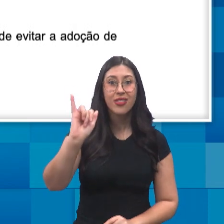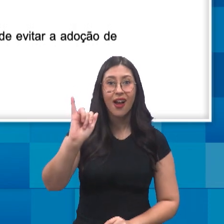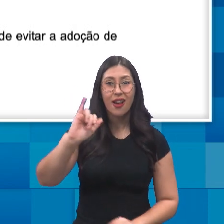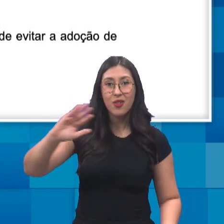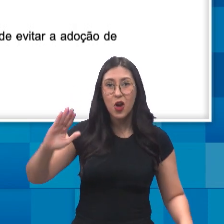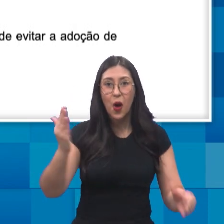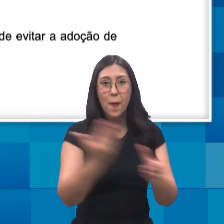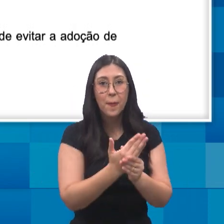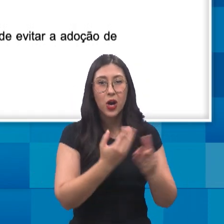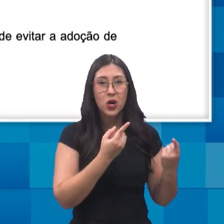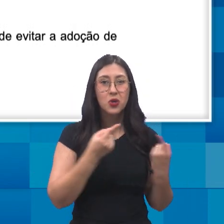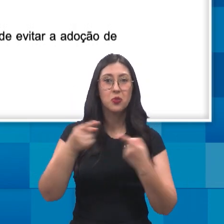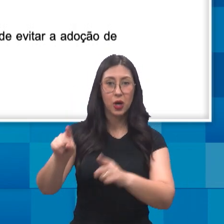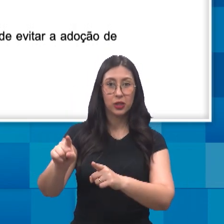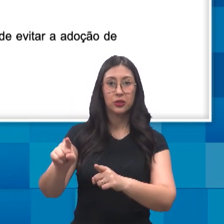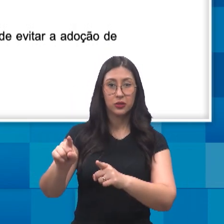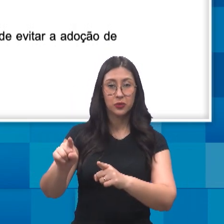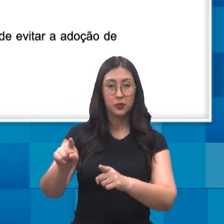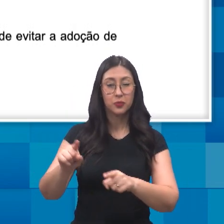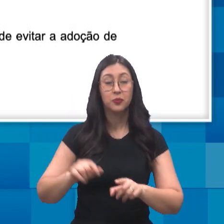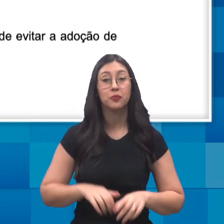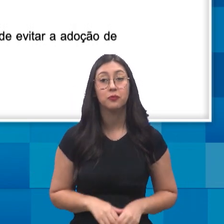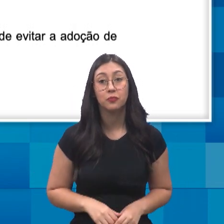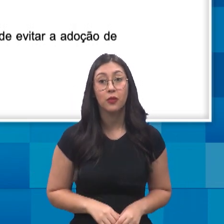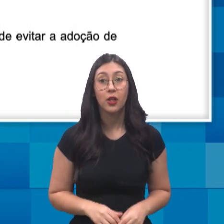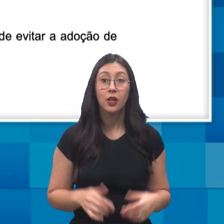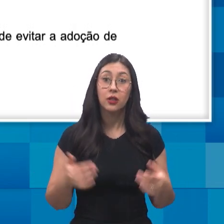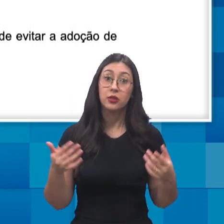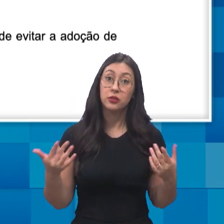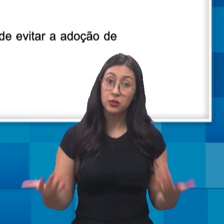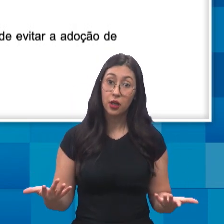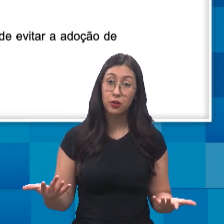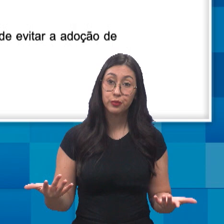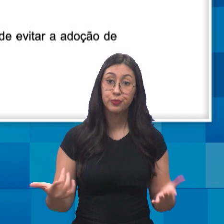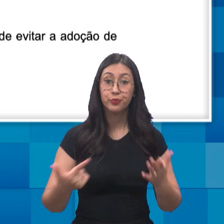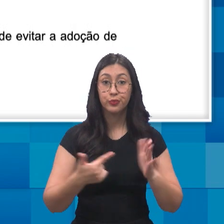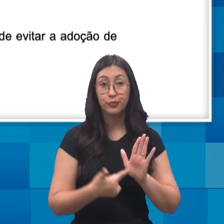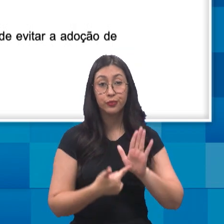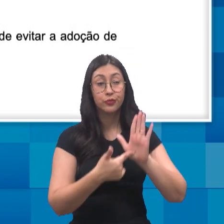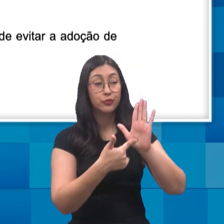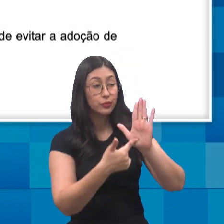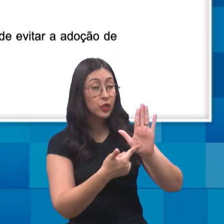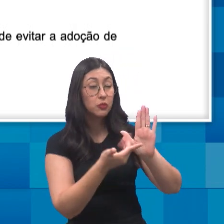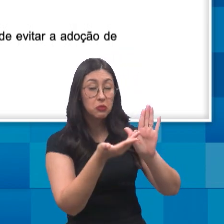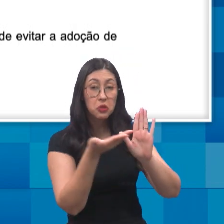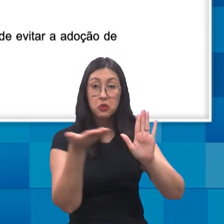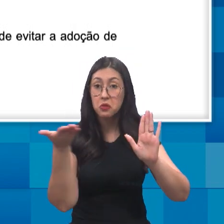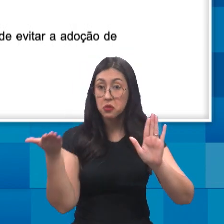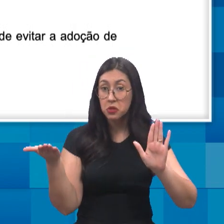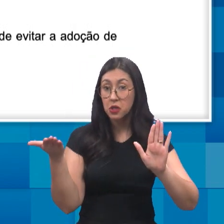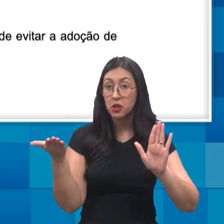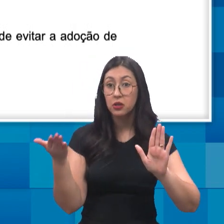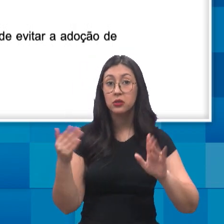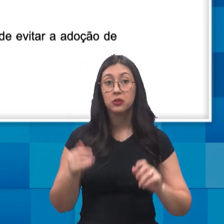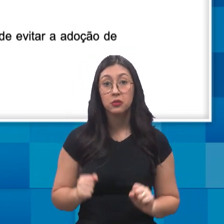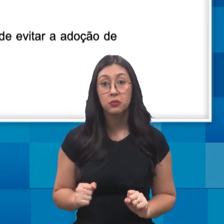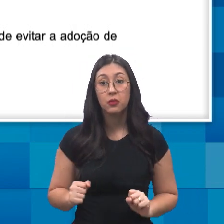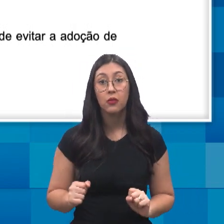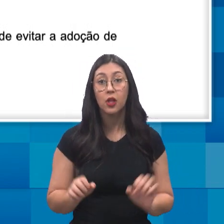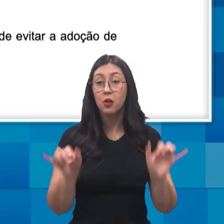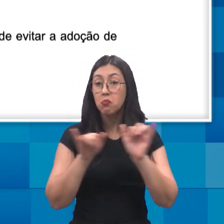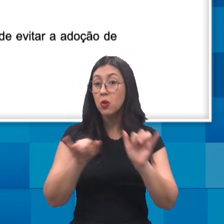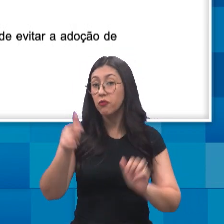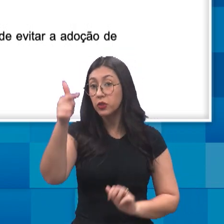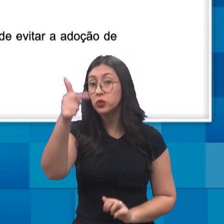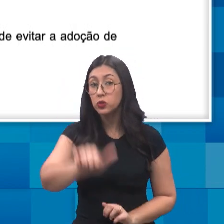legais cabíveis. Então eu faço essa observação, presidente, vereadores e aqueles que estão em casa, para repetir.